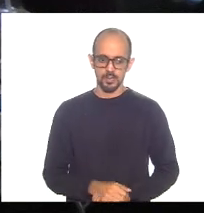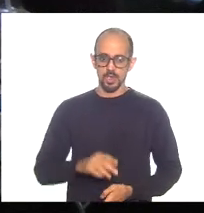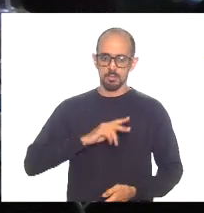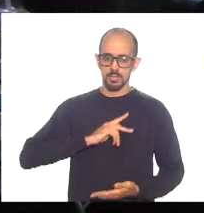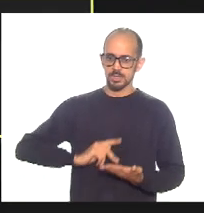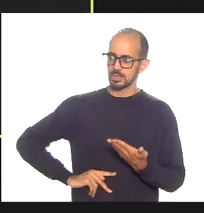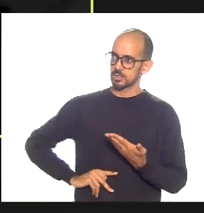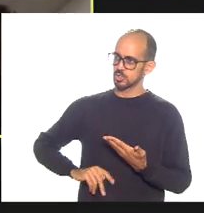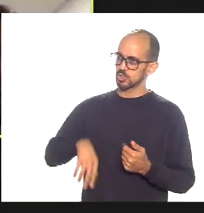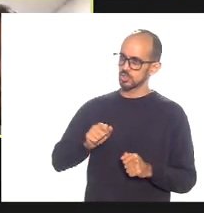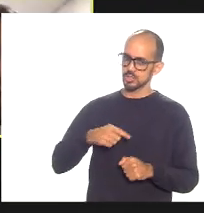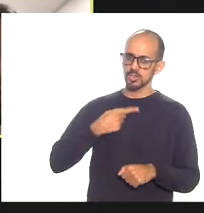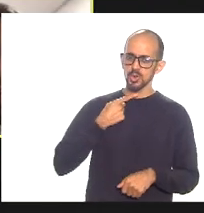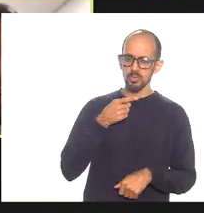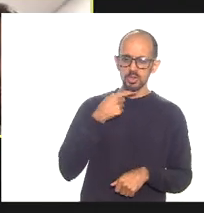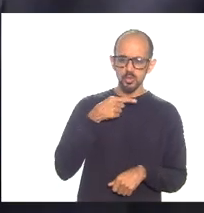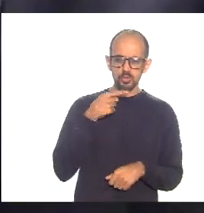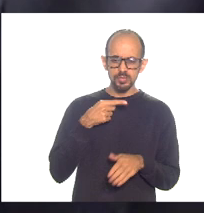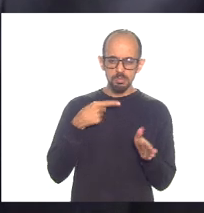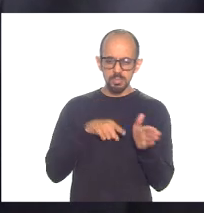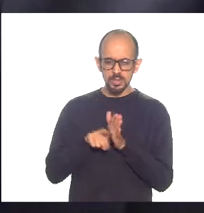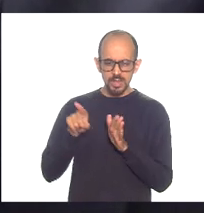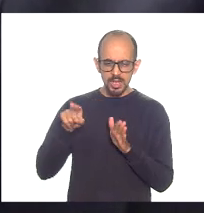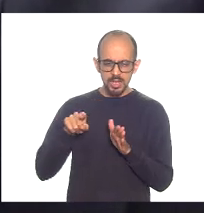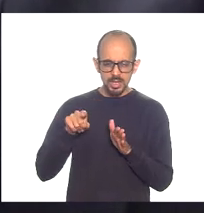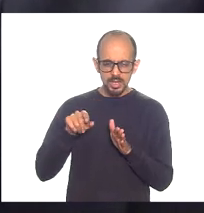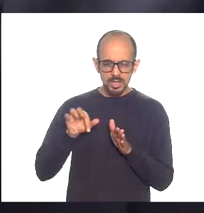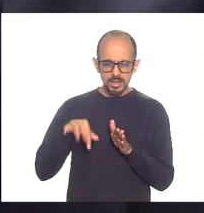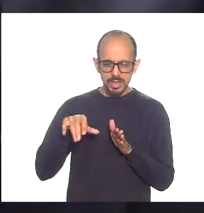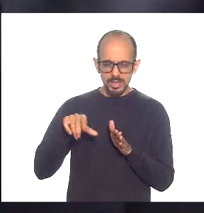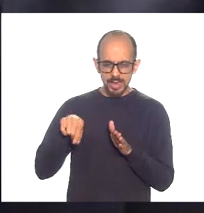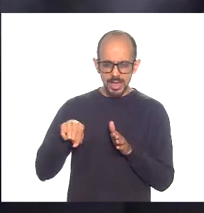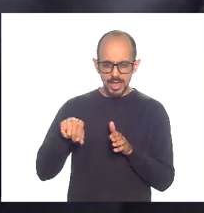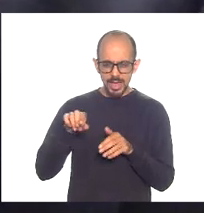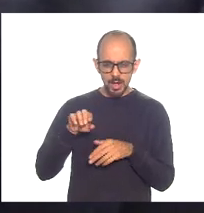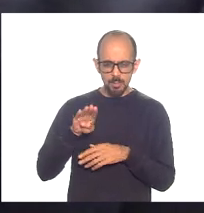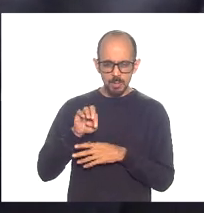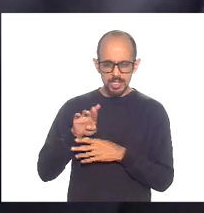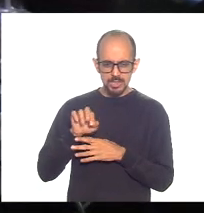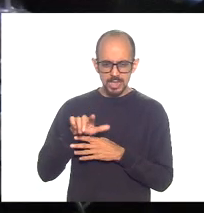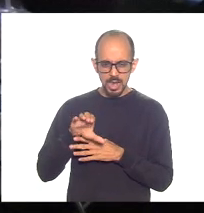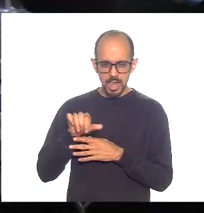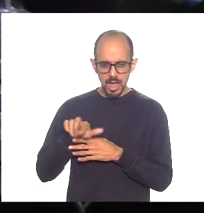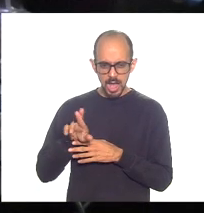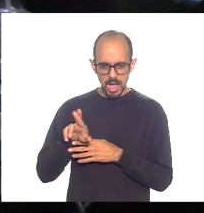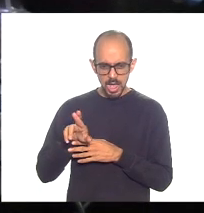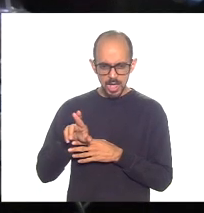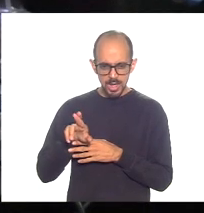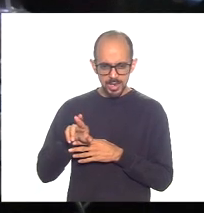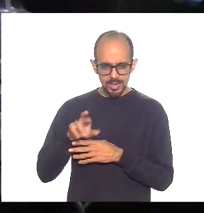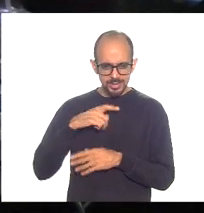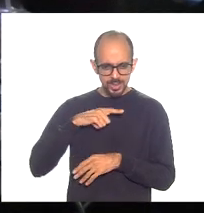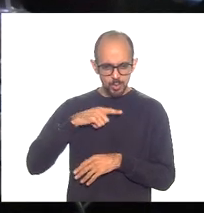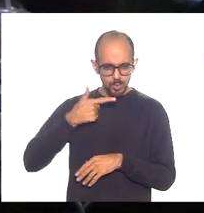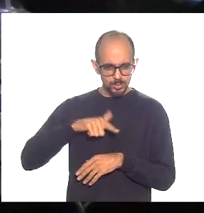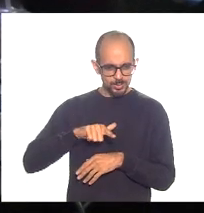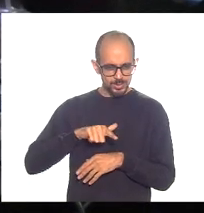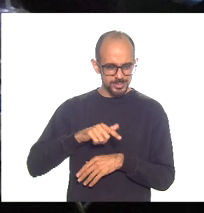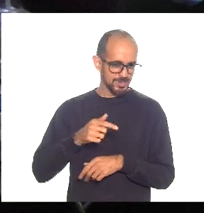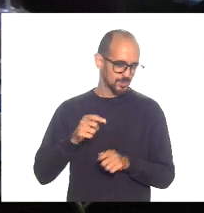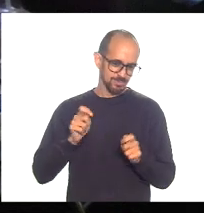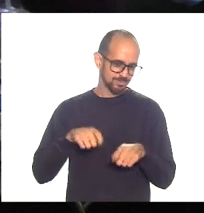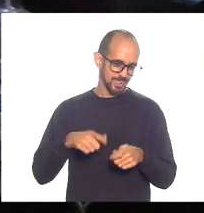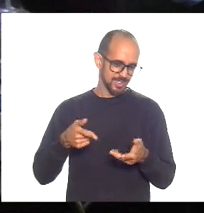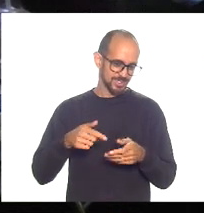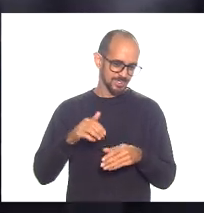Presidente, tirar a dúvida, quem são os inscritos aí? As opções é Bacelar e quem mais? Só Bacelar. Ah, então não tem jeito, né,